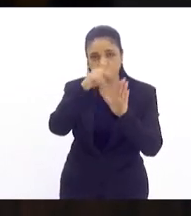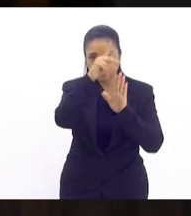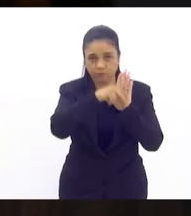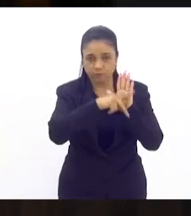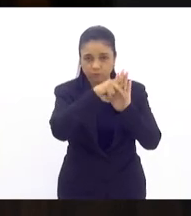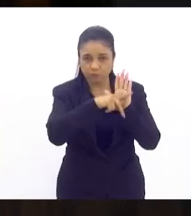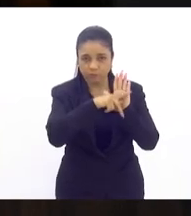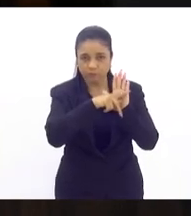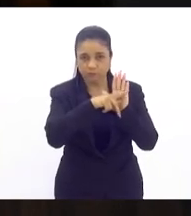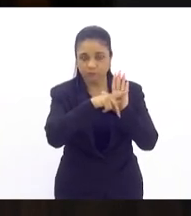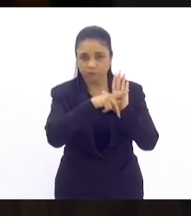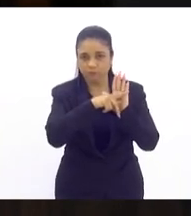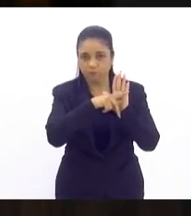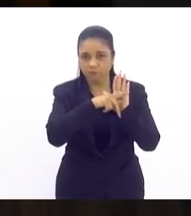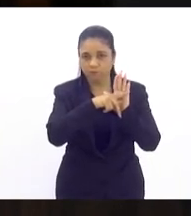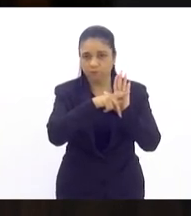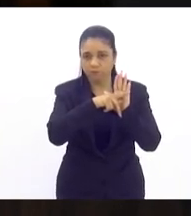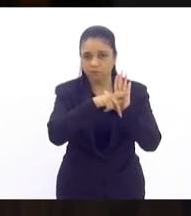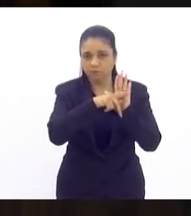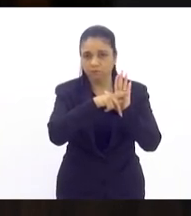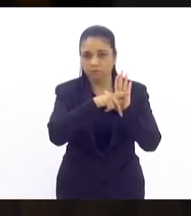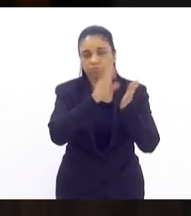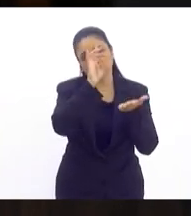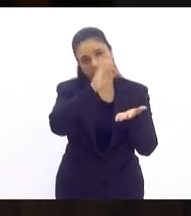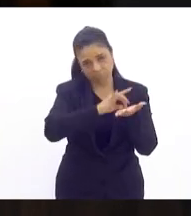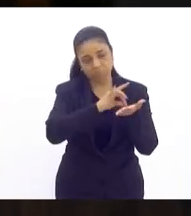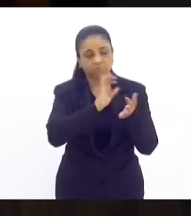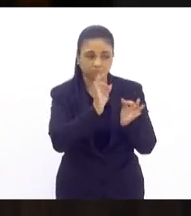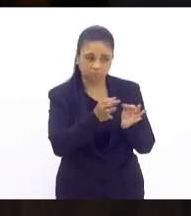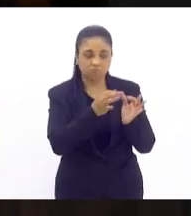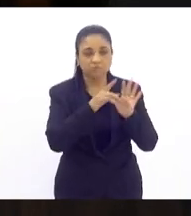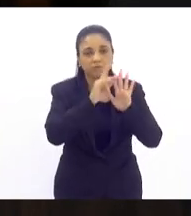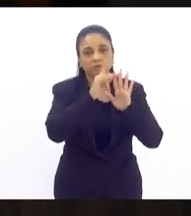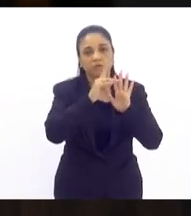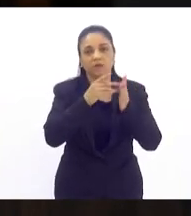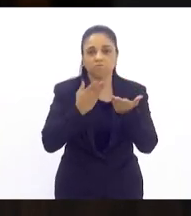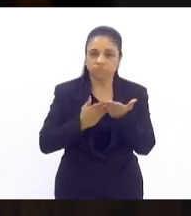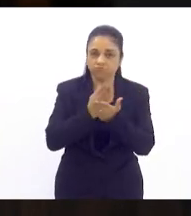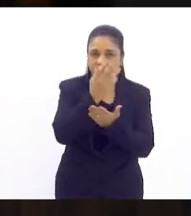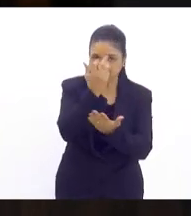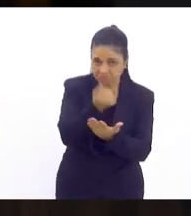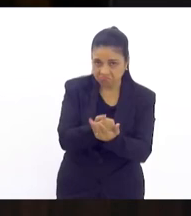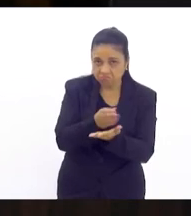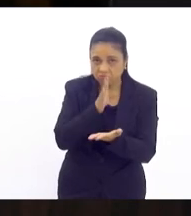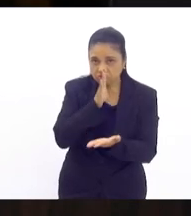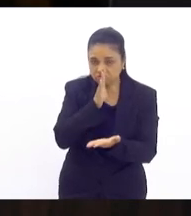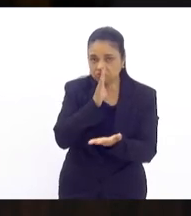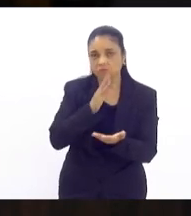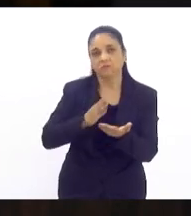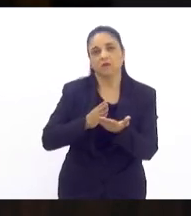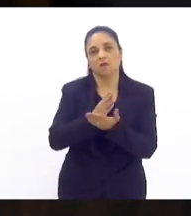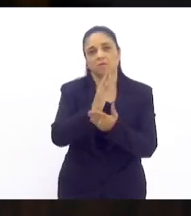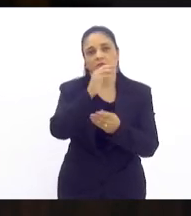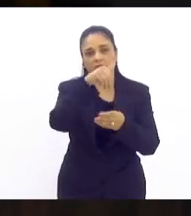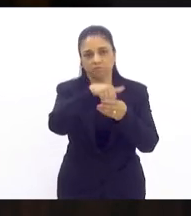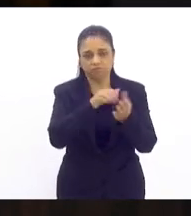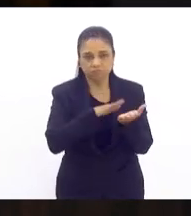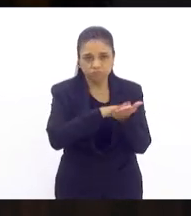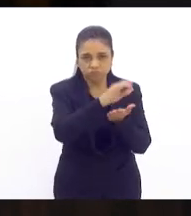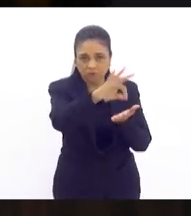assim o projeto original senhores que a própria irmã Deus como estão aprovado vai